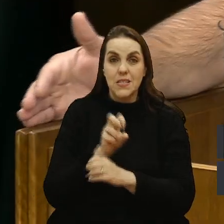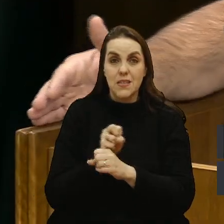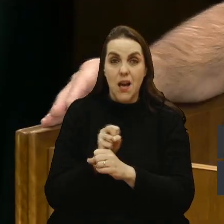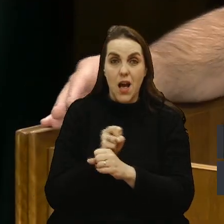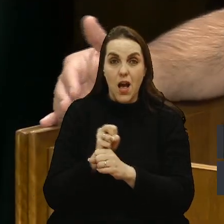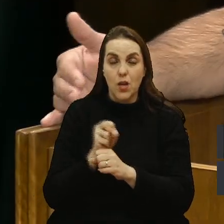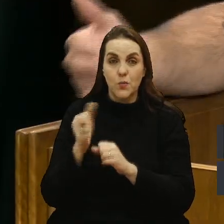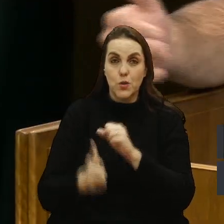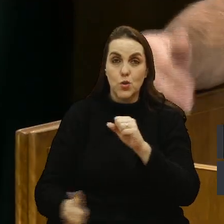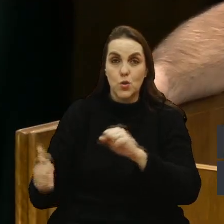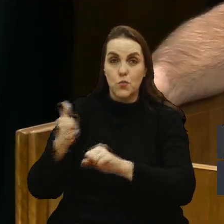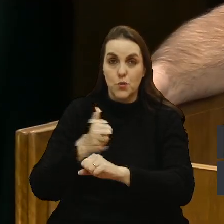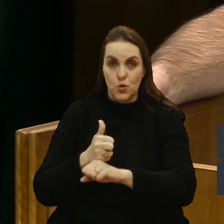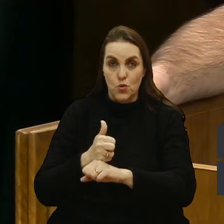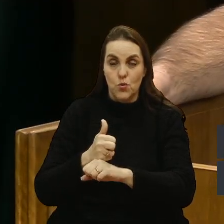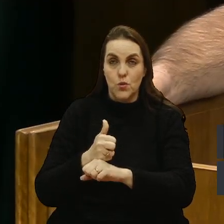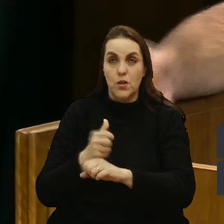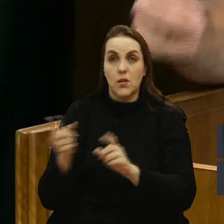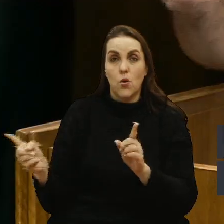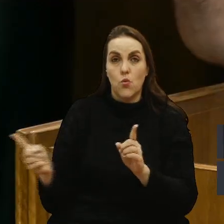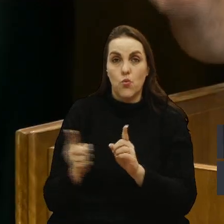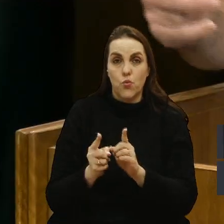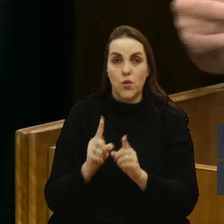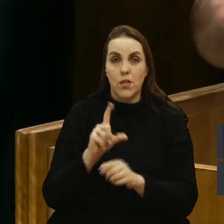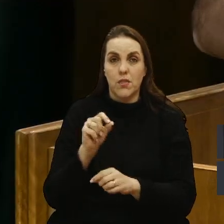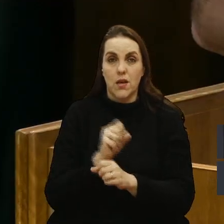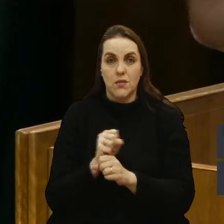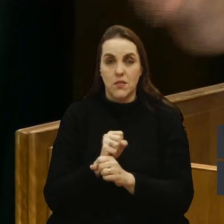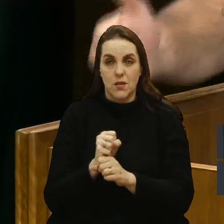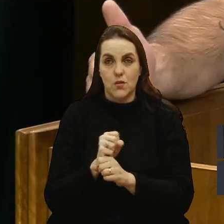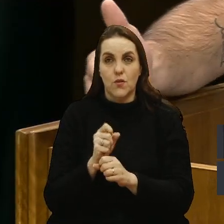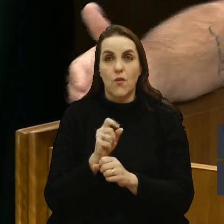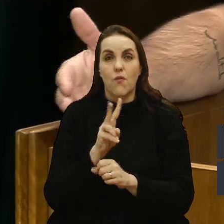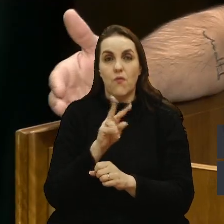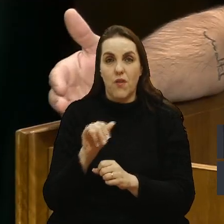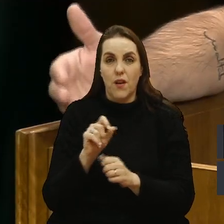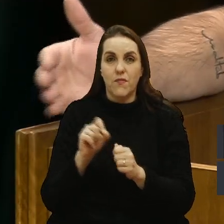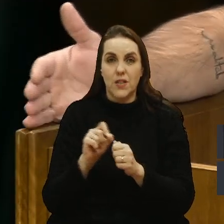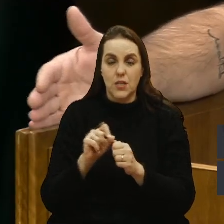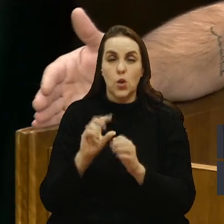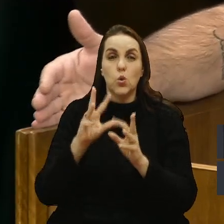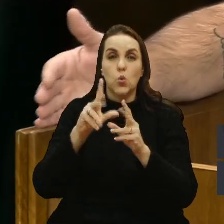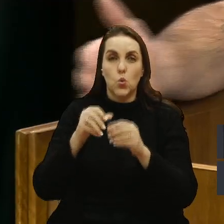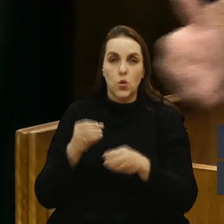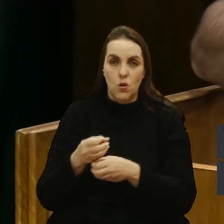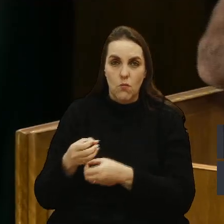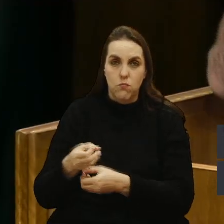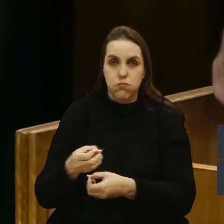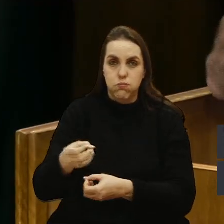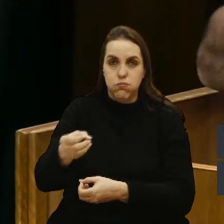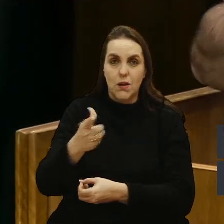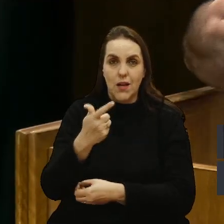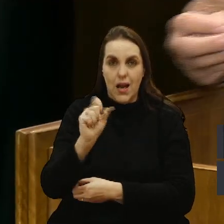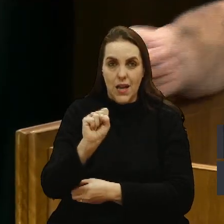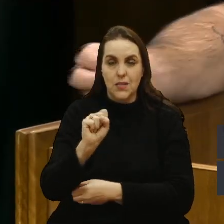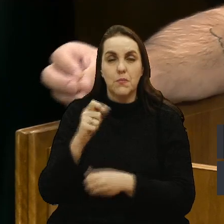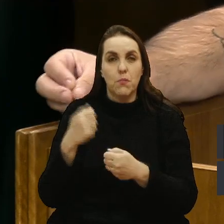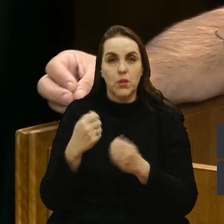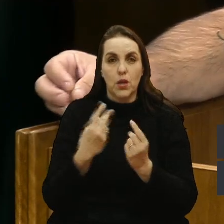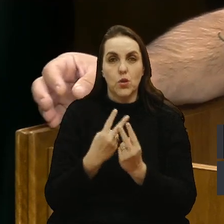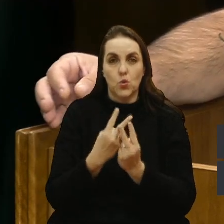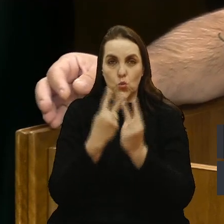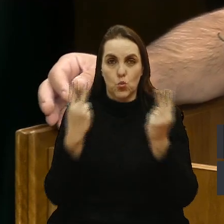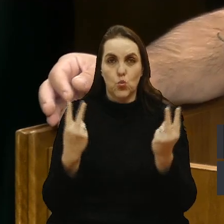encanamento, mas vão adiantar para 10 anos e que irão fazer essa substituição de toda a rede de gás para que possa fazer a